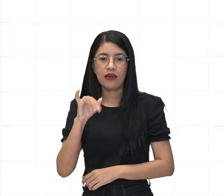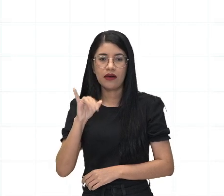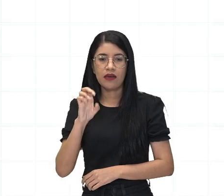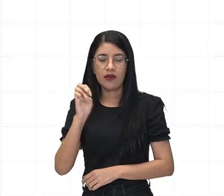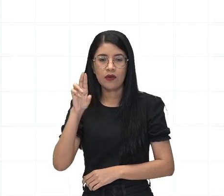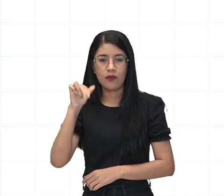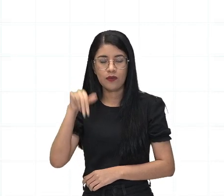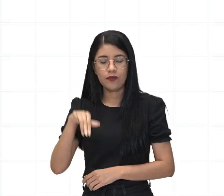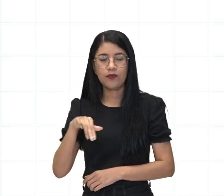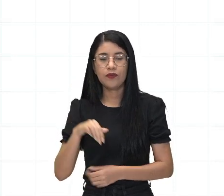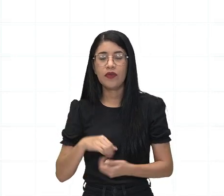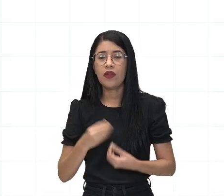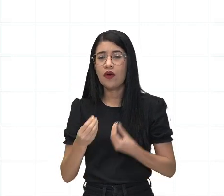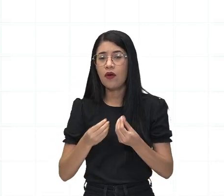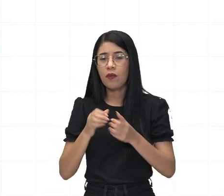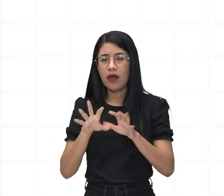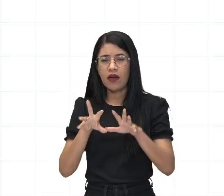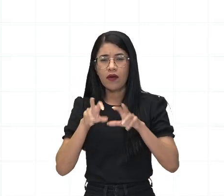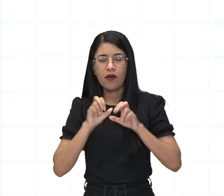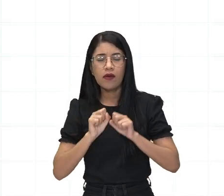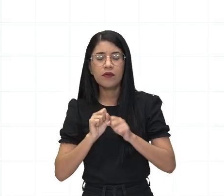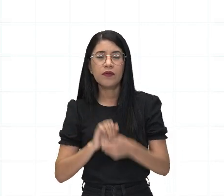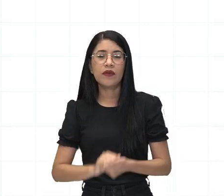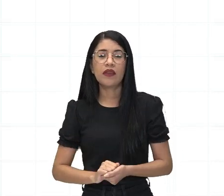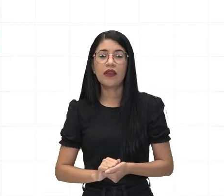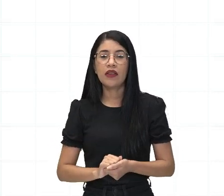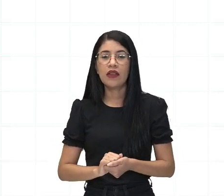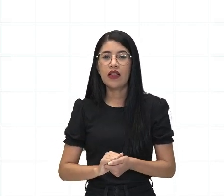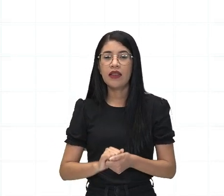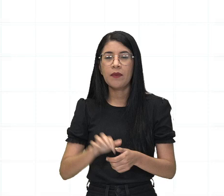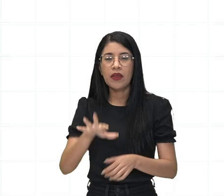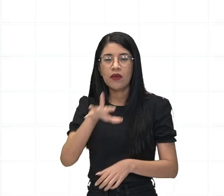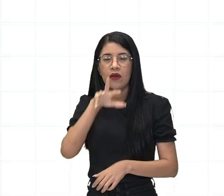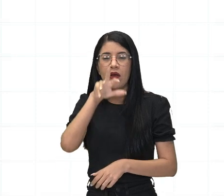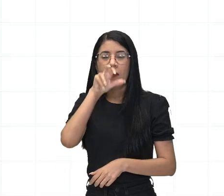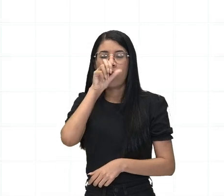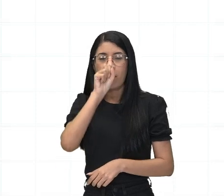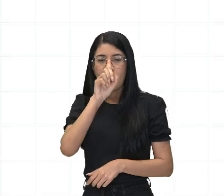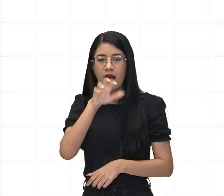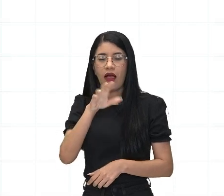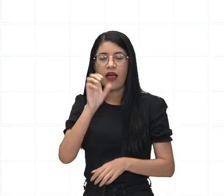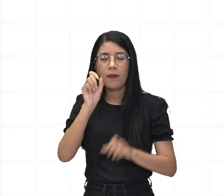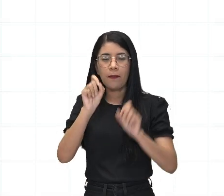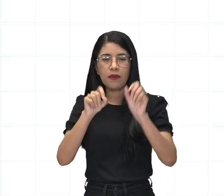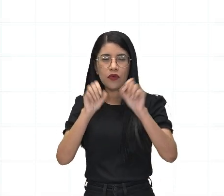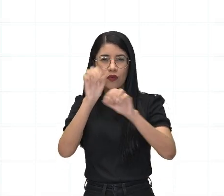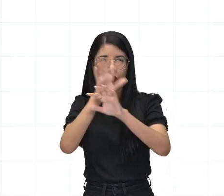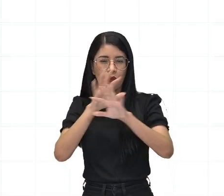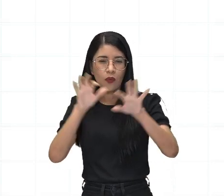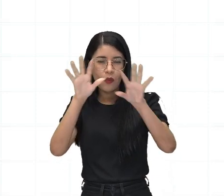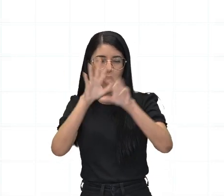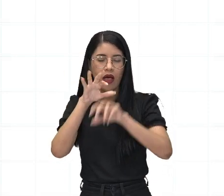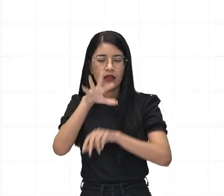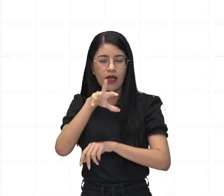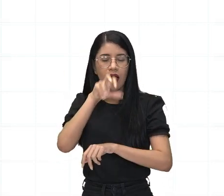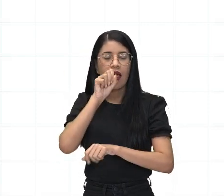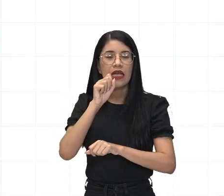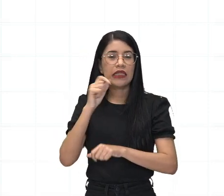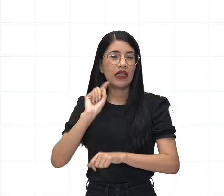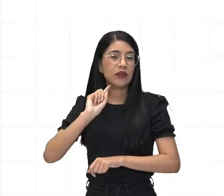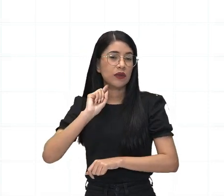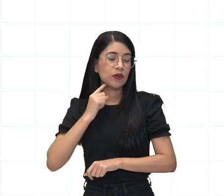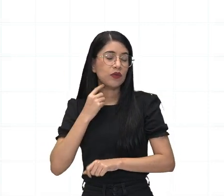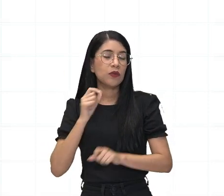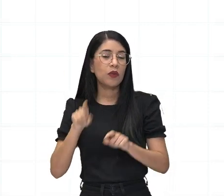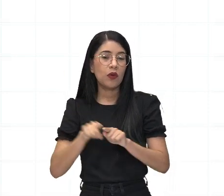de contaminação é a inalação de gotículas respiratórias de pessoas infectadas. Também a pessoa pode